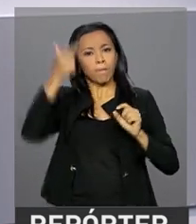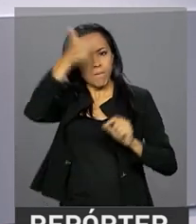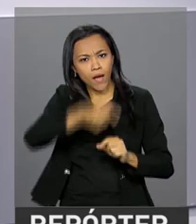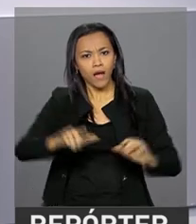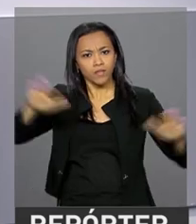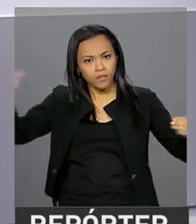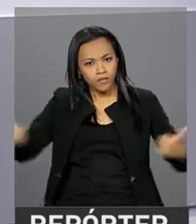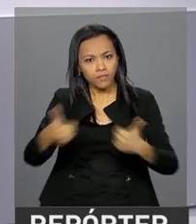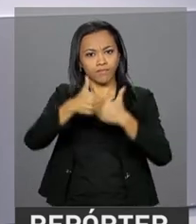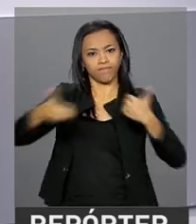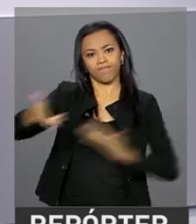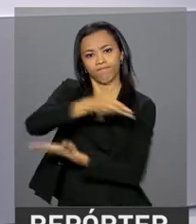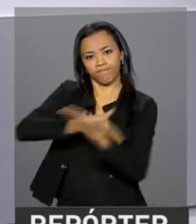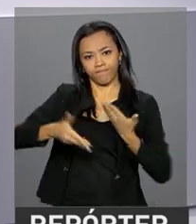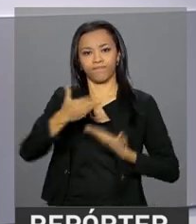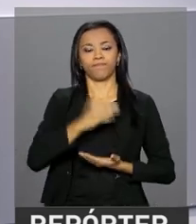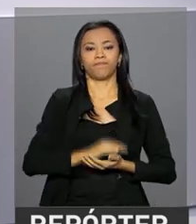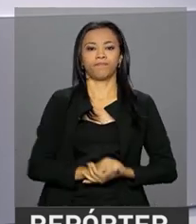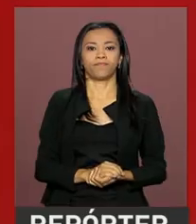ainda mais esse relacionamento.